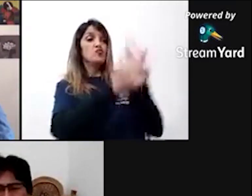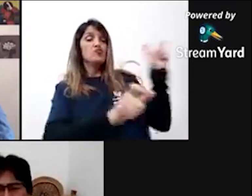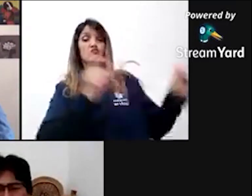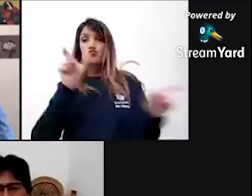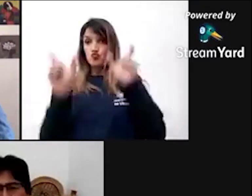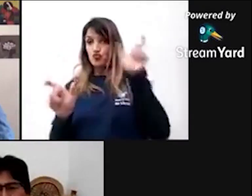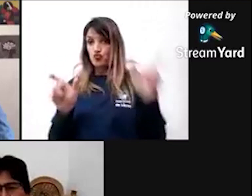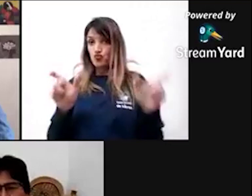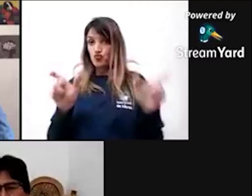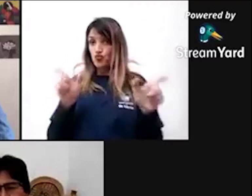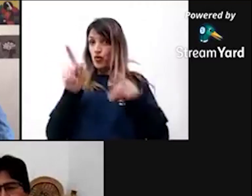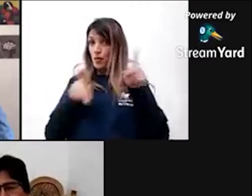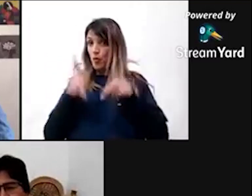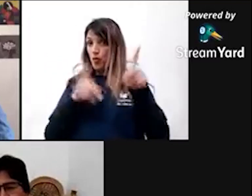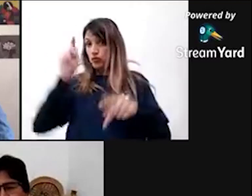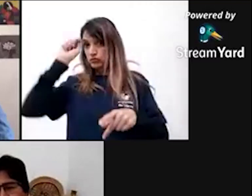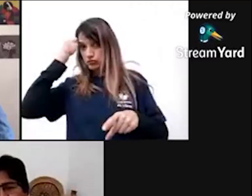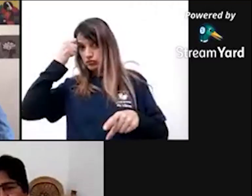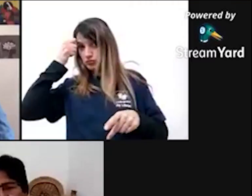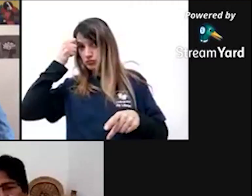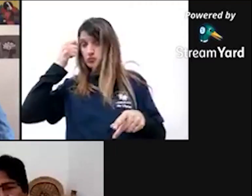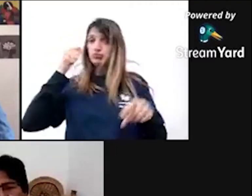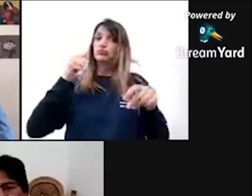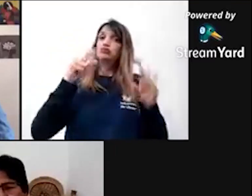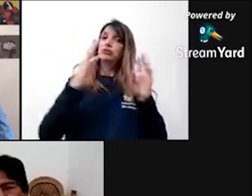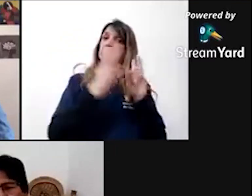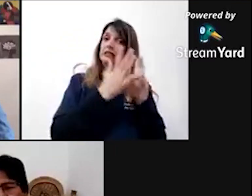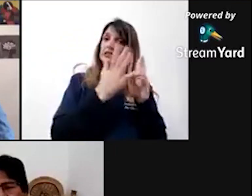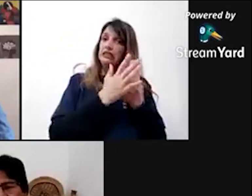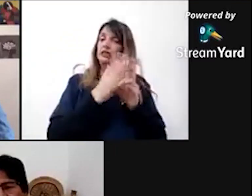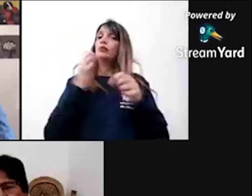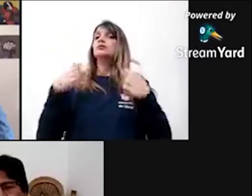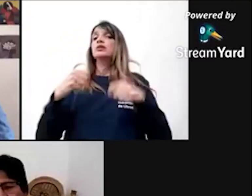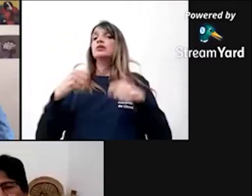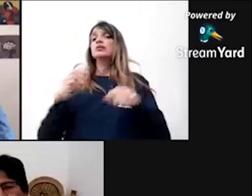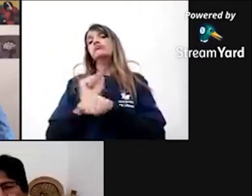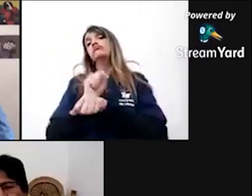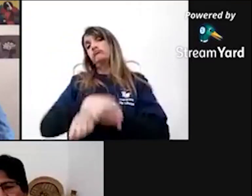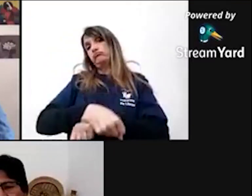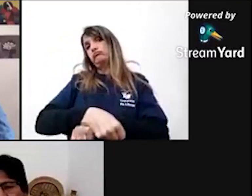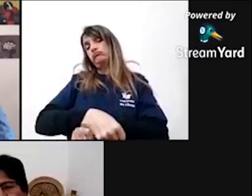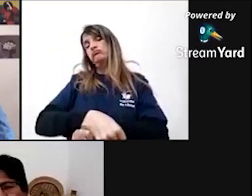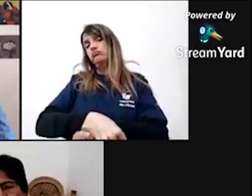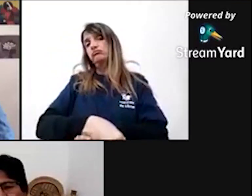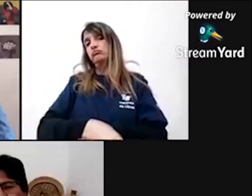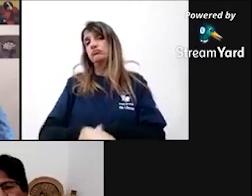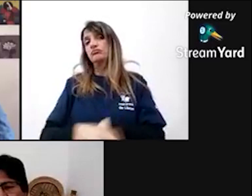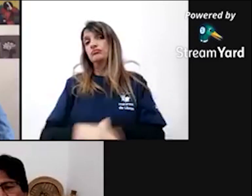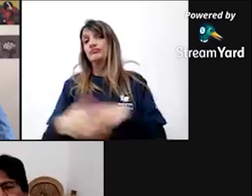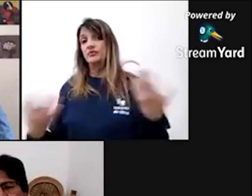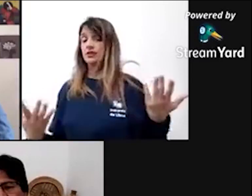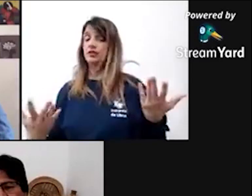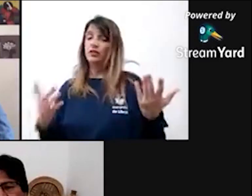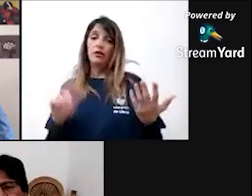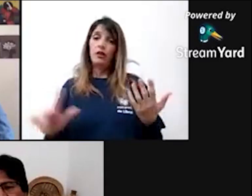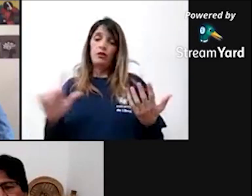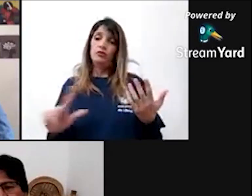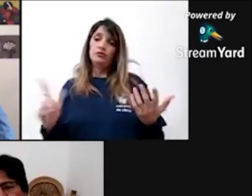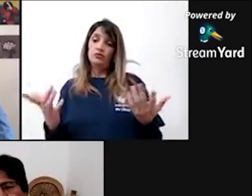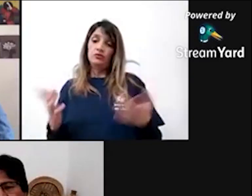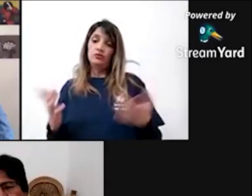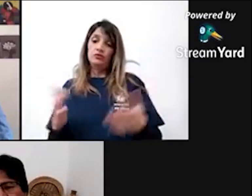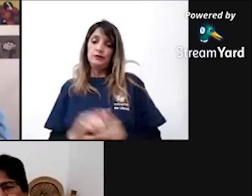precisavam ser detonados para poder fazer valer a minha narrativa. Né? Então, é claro, quando a